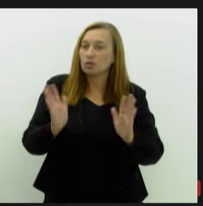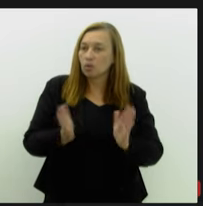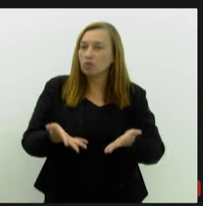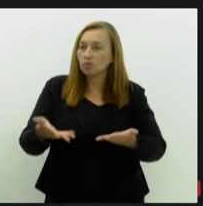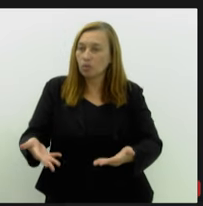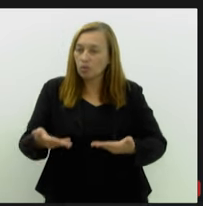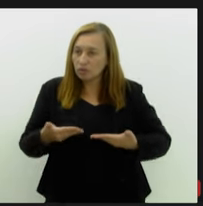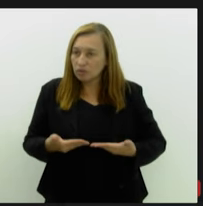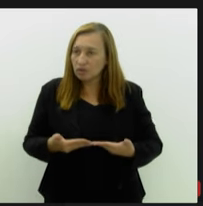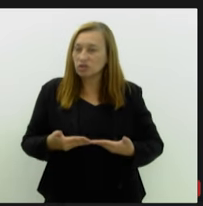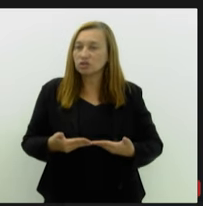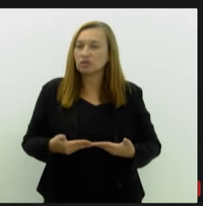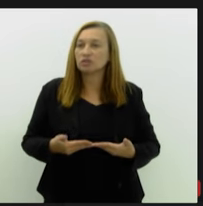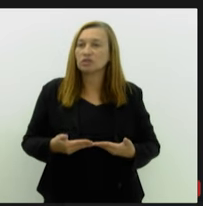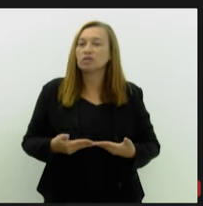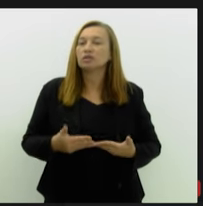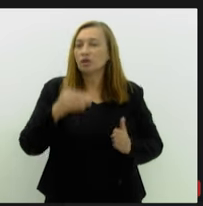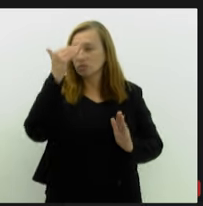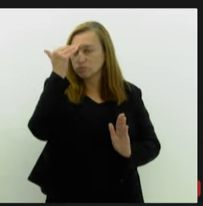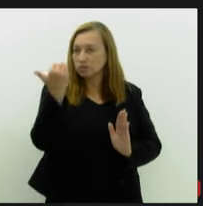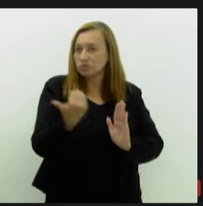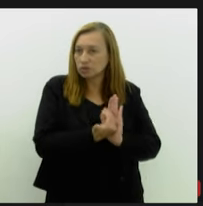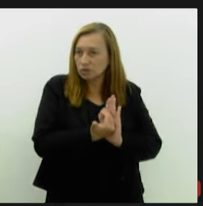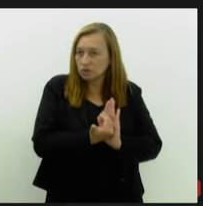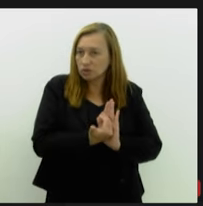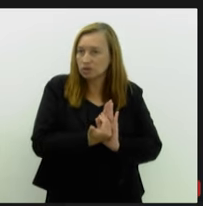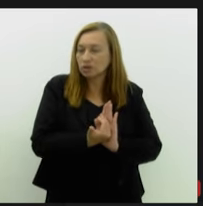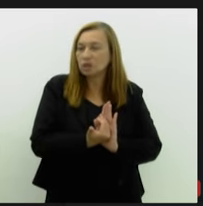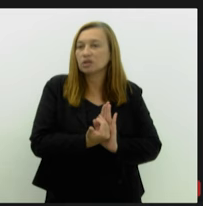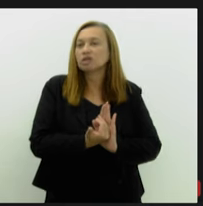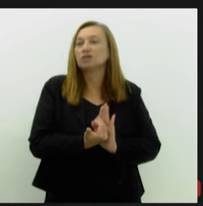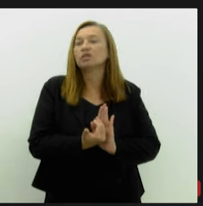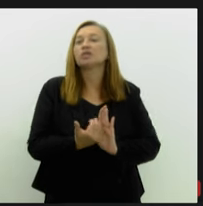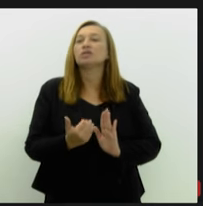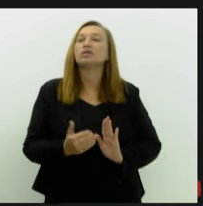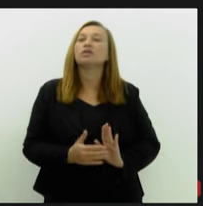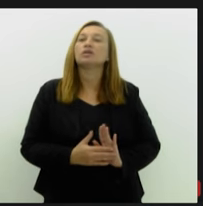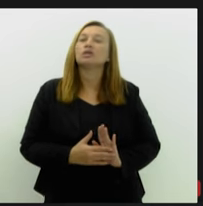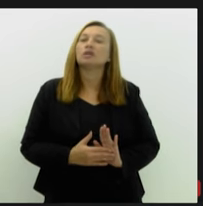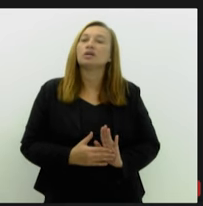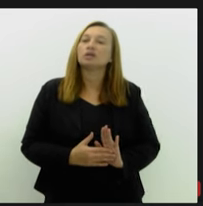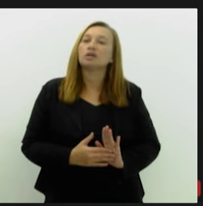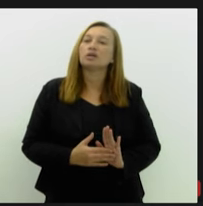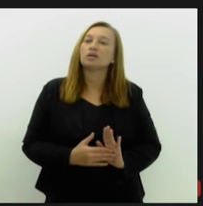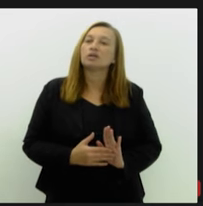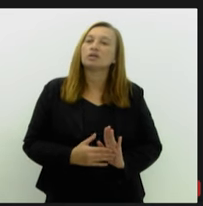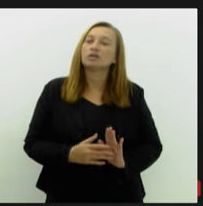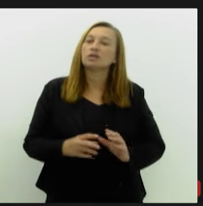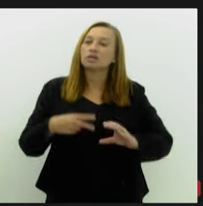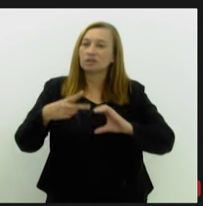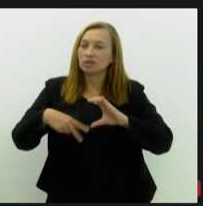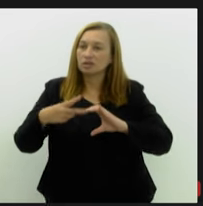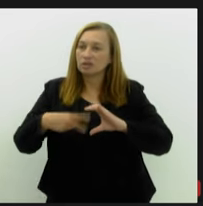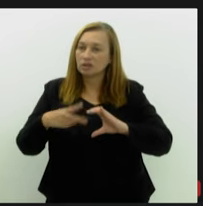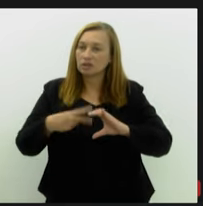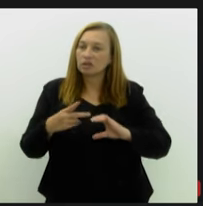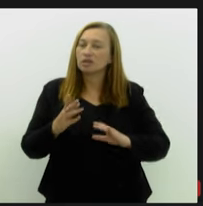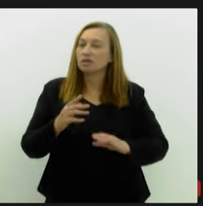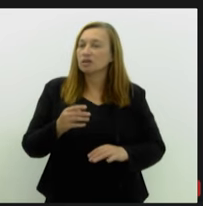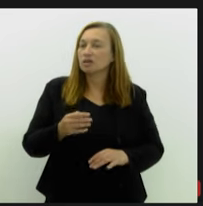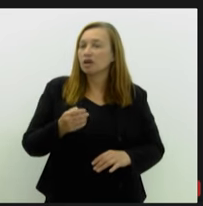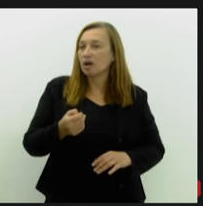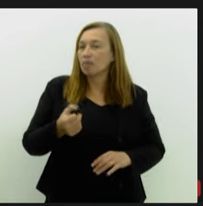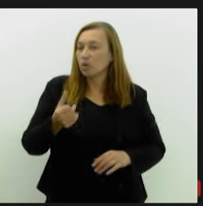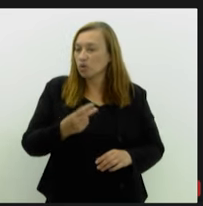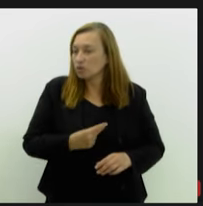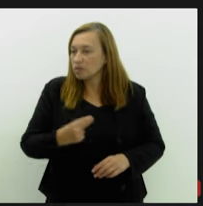para estar cumprindo, o convite da vereadora Tite Brasil, lá na Câmara de Vereadores, já já vou estar partindo